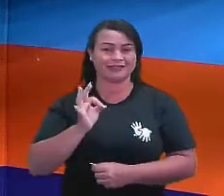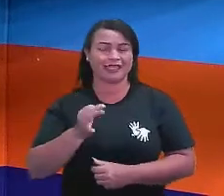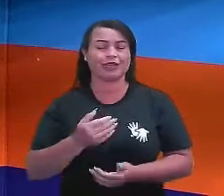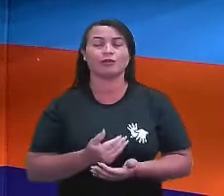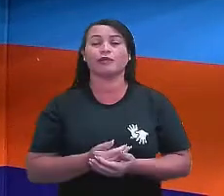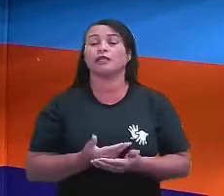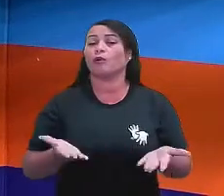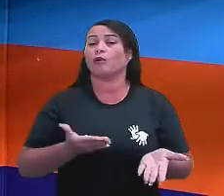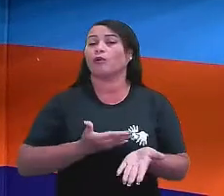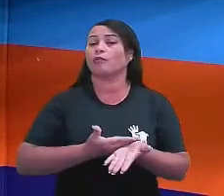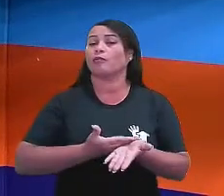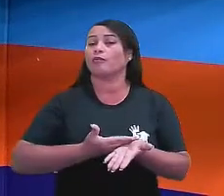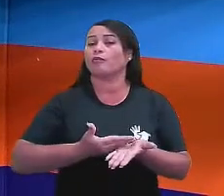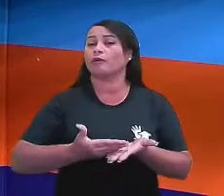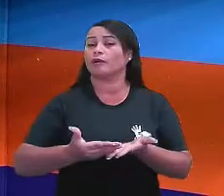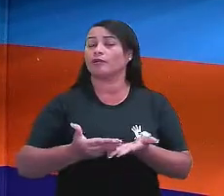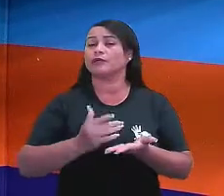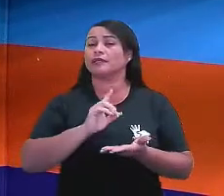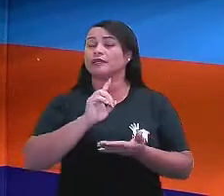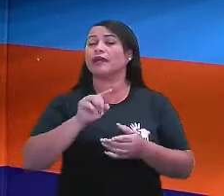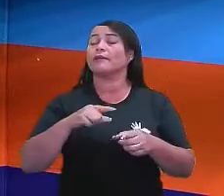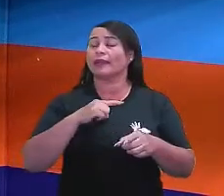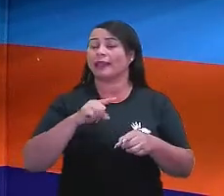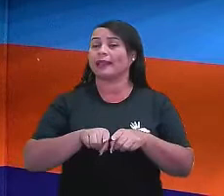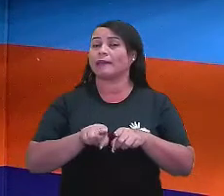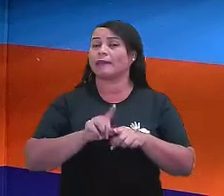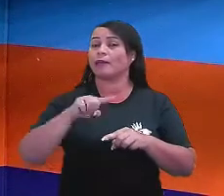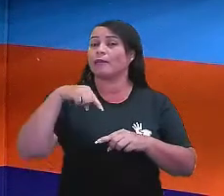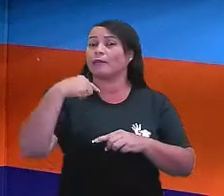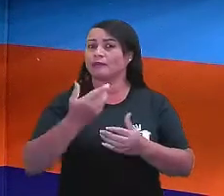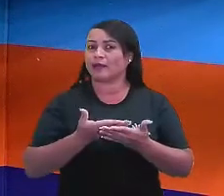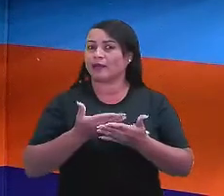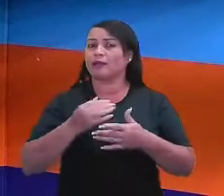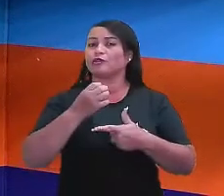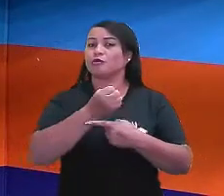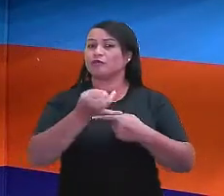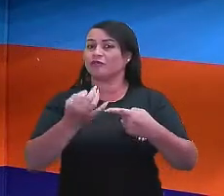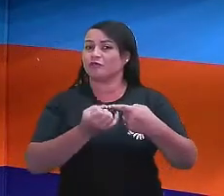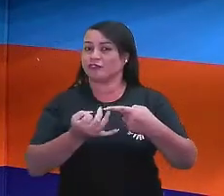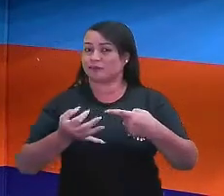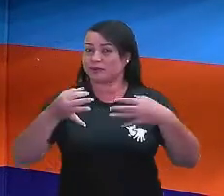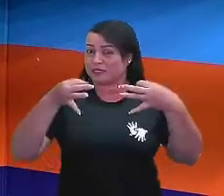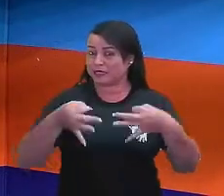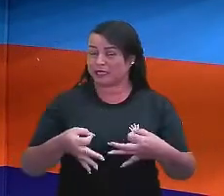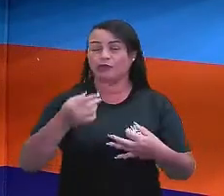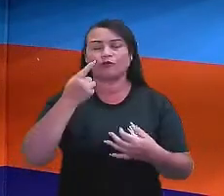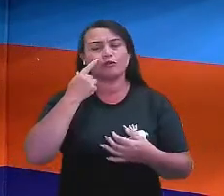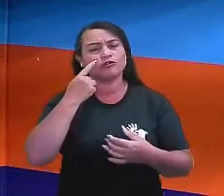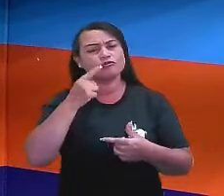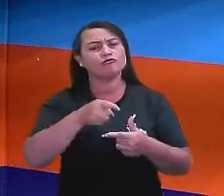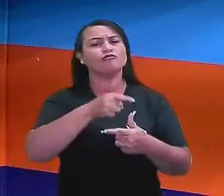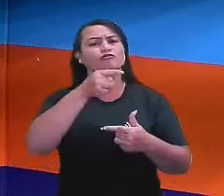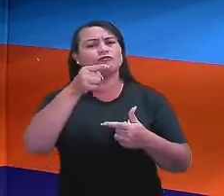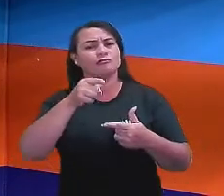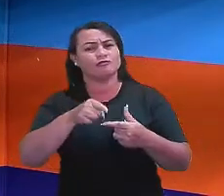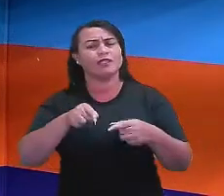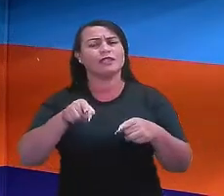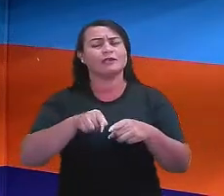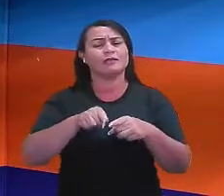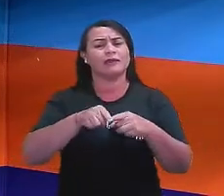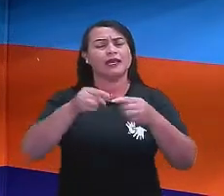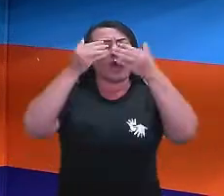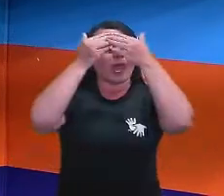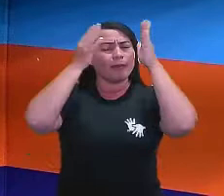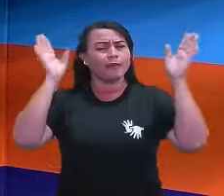Para dar início às nossas próximas aulas sobre frações, tá certo? Então, vamos rever, vamos fortalecer aí o nosso conhecimento